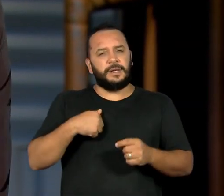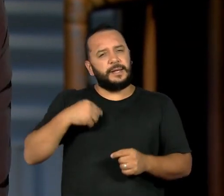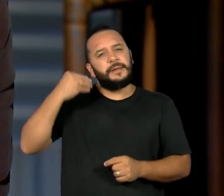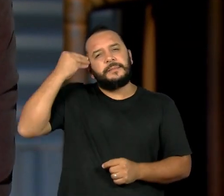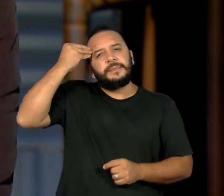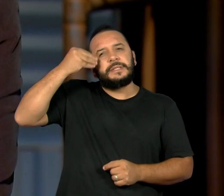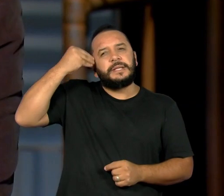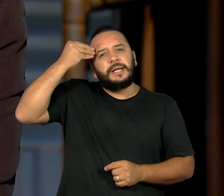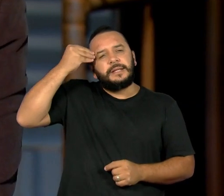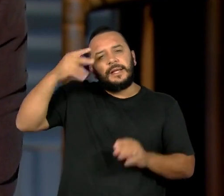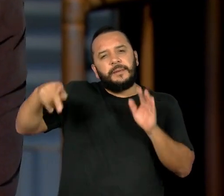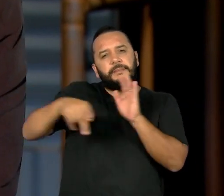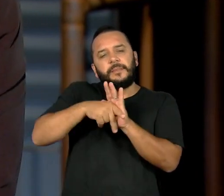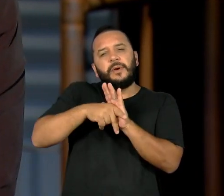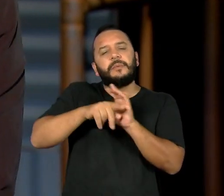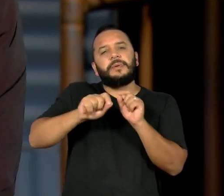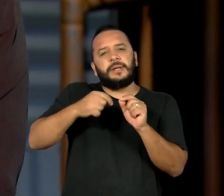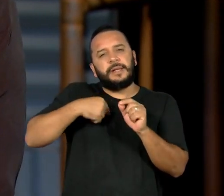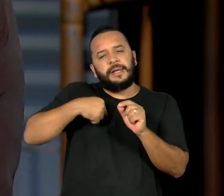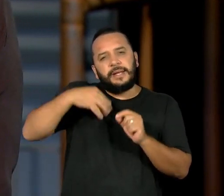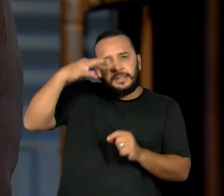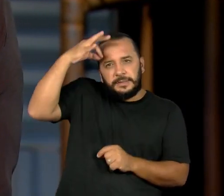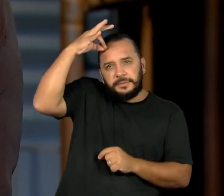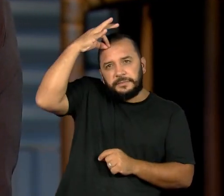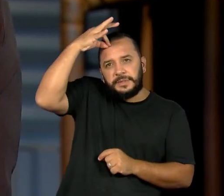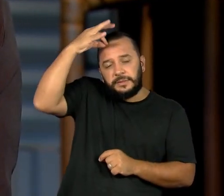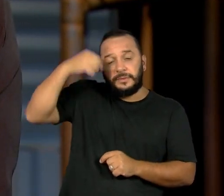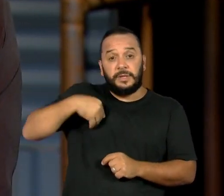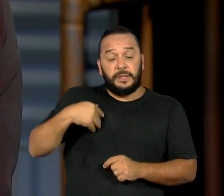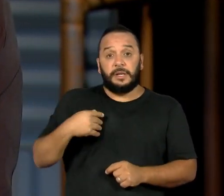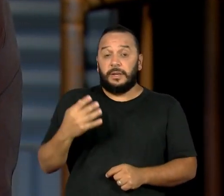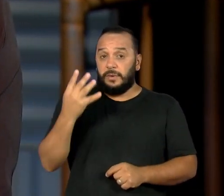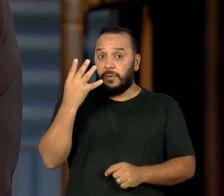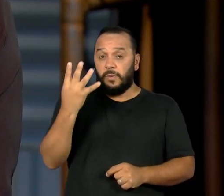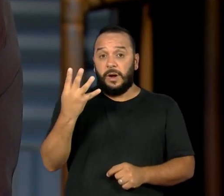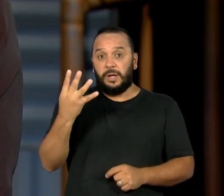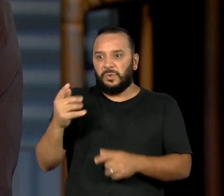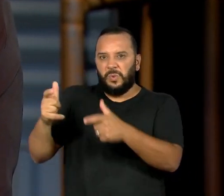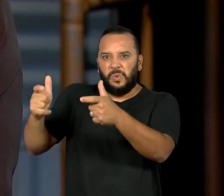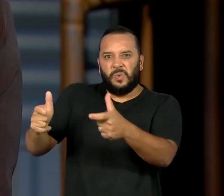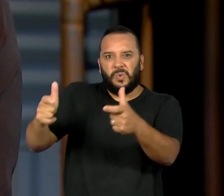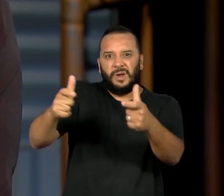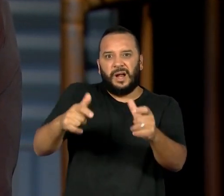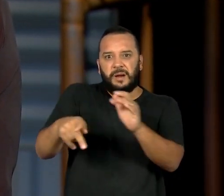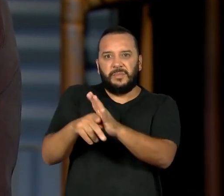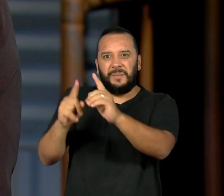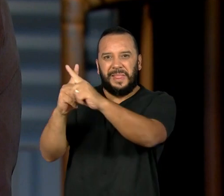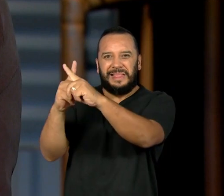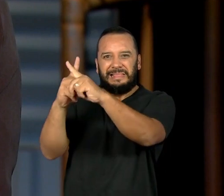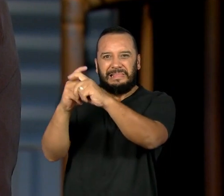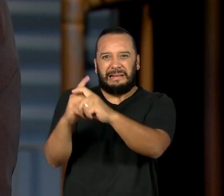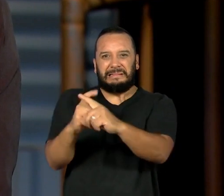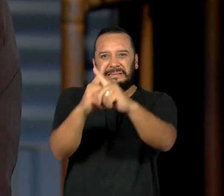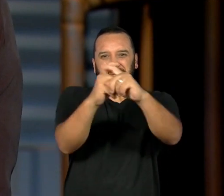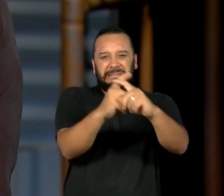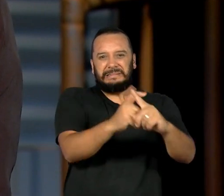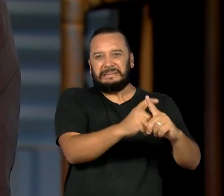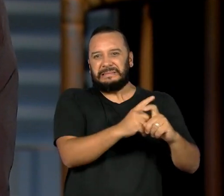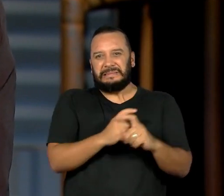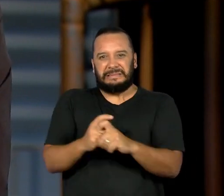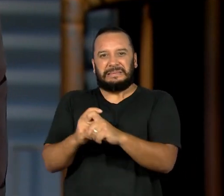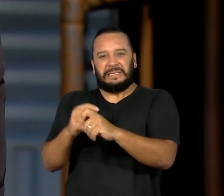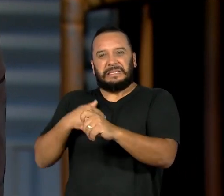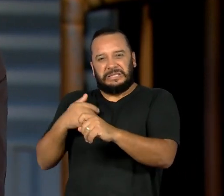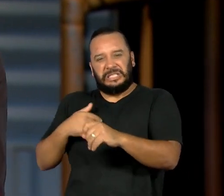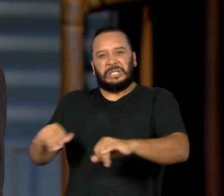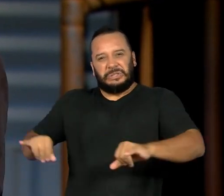voltada ao espírito. Ele passou por 4 campos de concentração nazistas, perdeu os pais, o irmão, a esposa grávida.